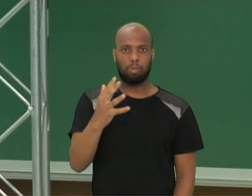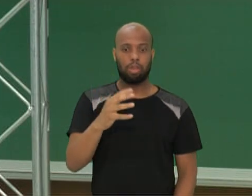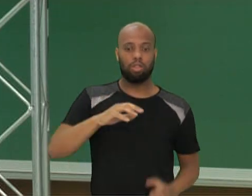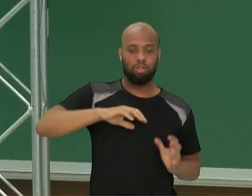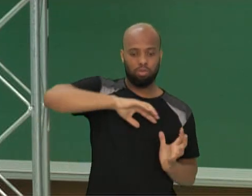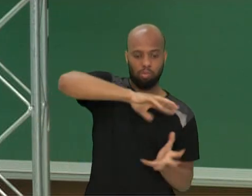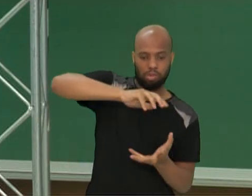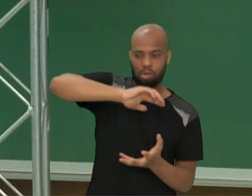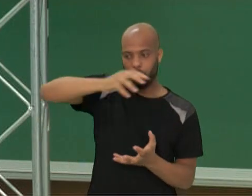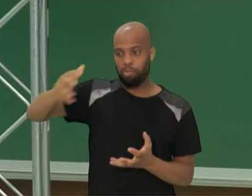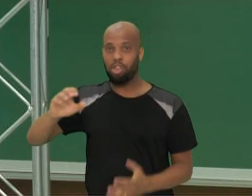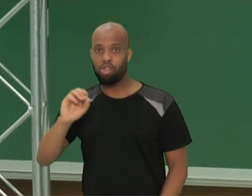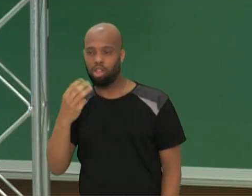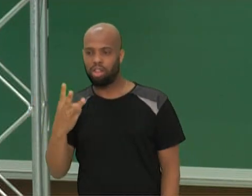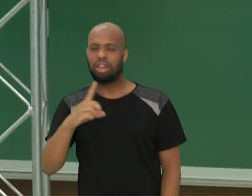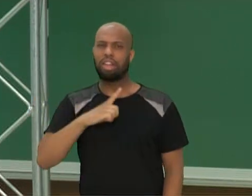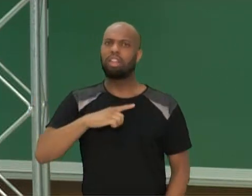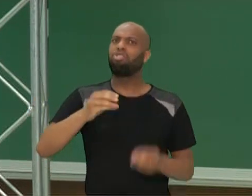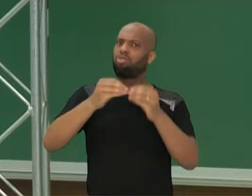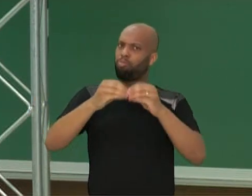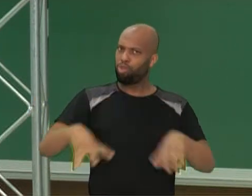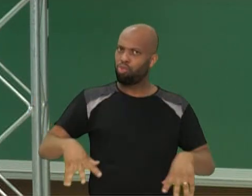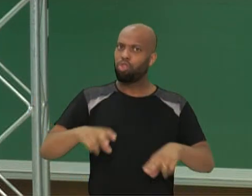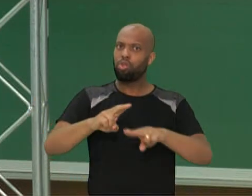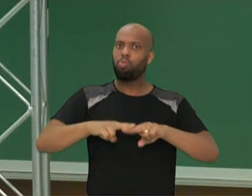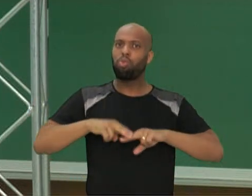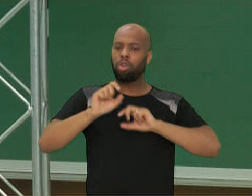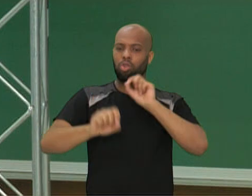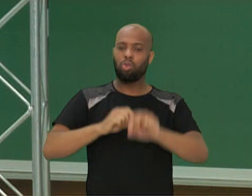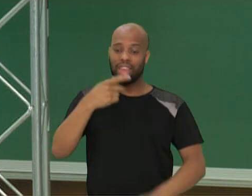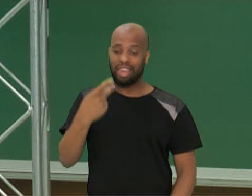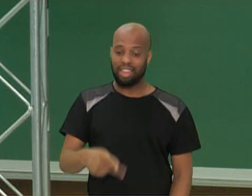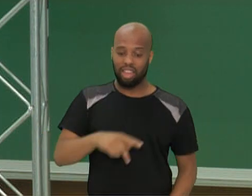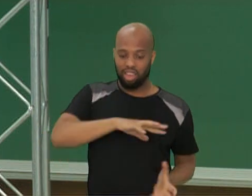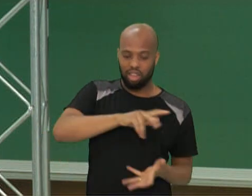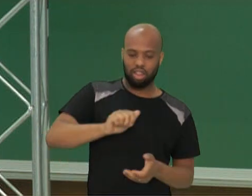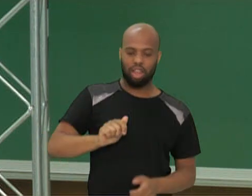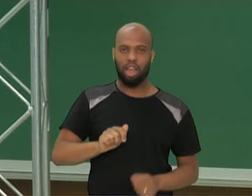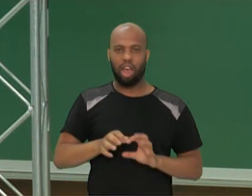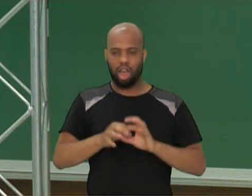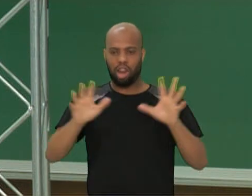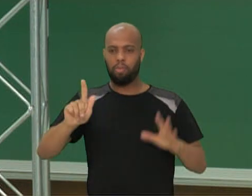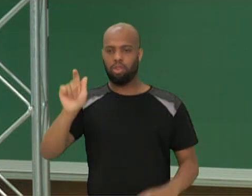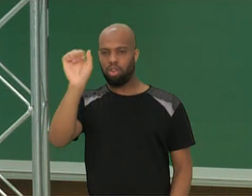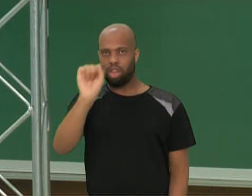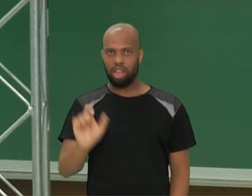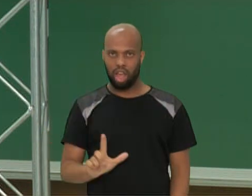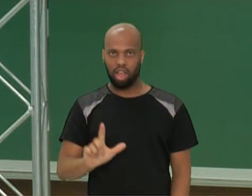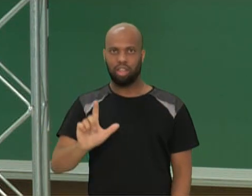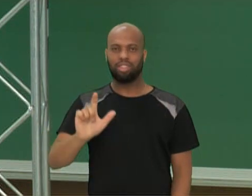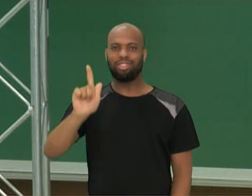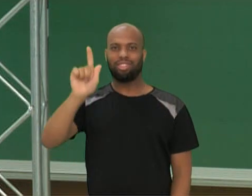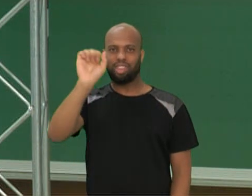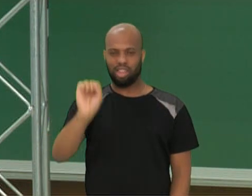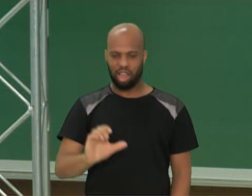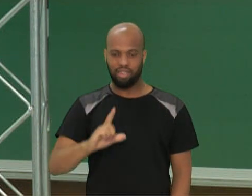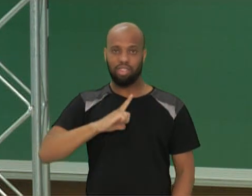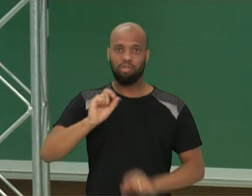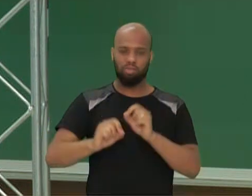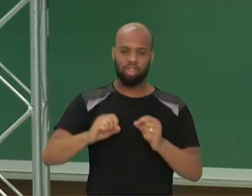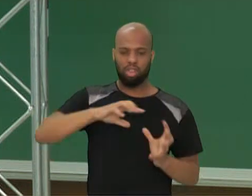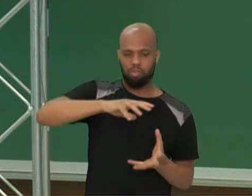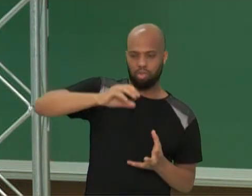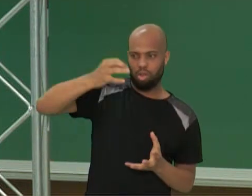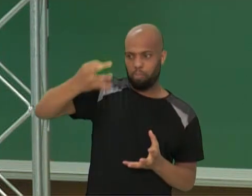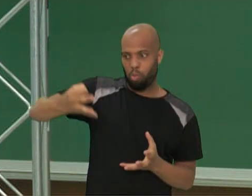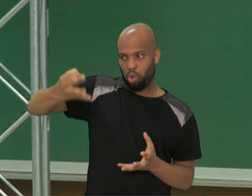de ozônio ela foi muito agredida pela emissão de gases nocivos. E isso resultou em um buraco na camada de ozônio. E